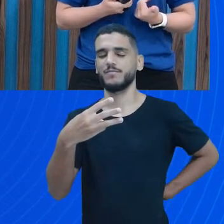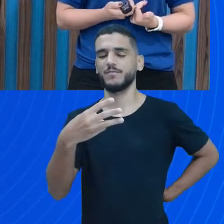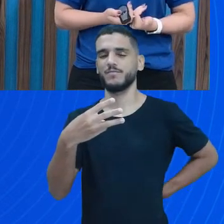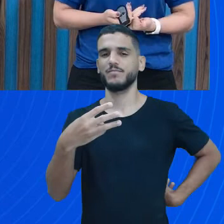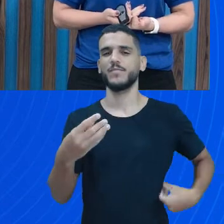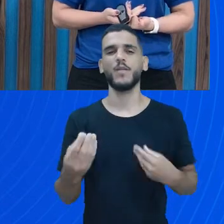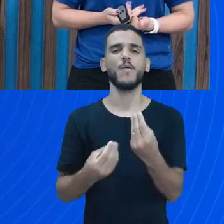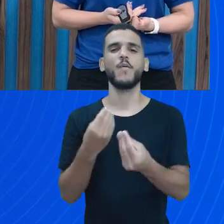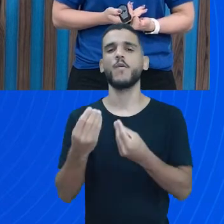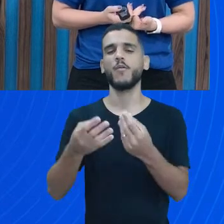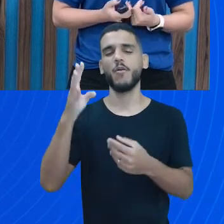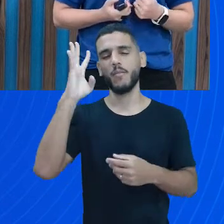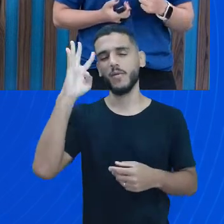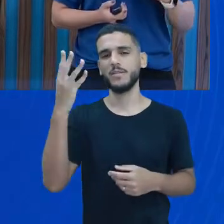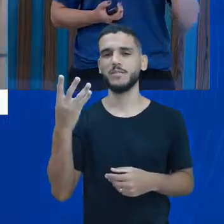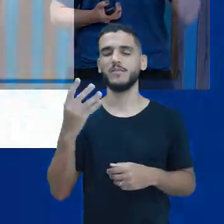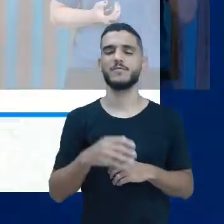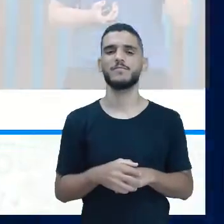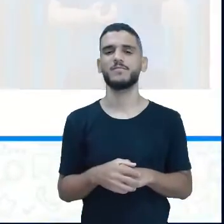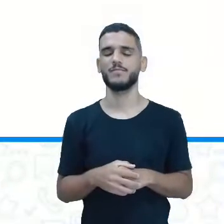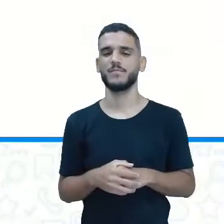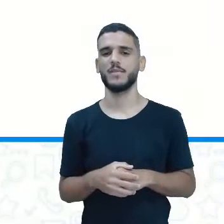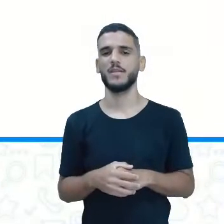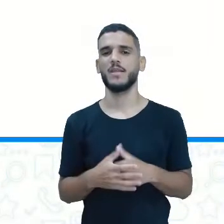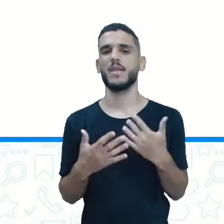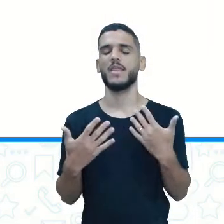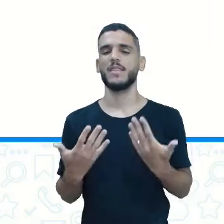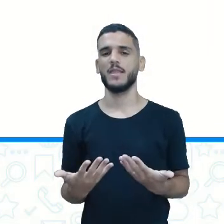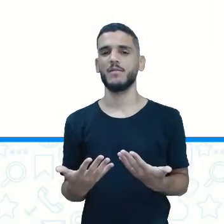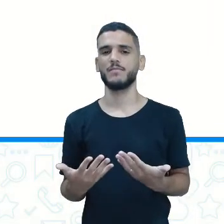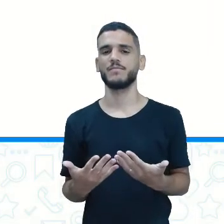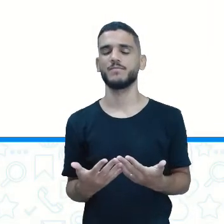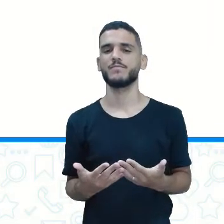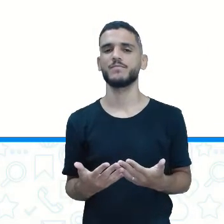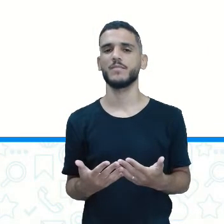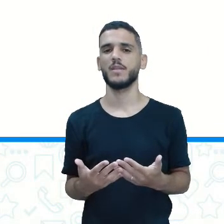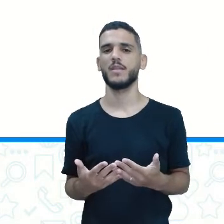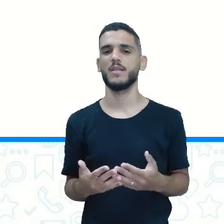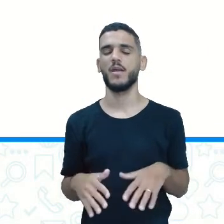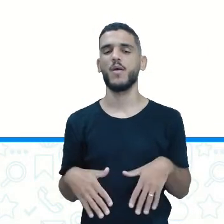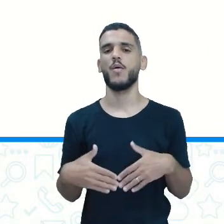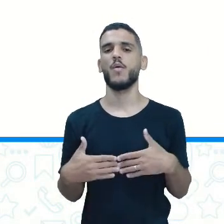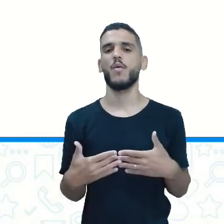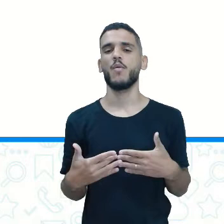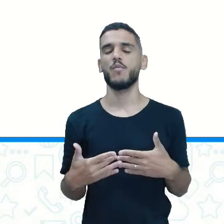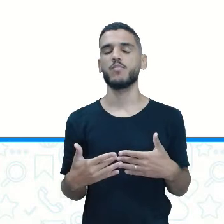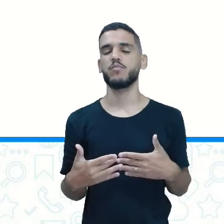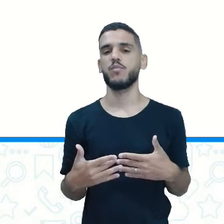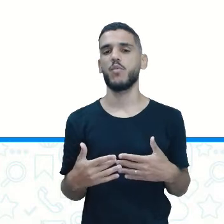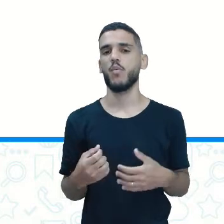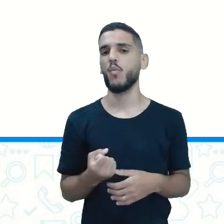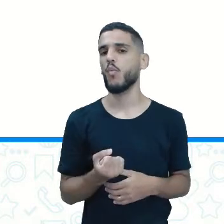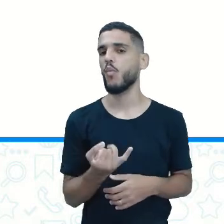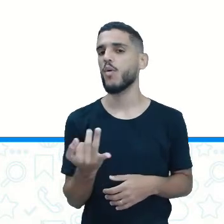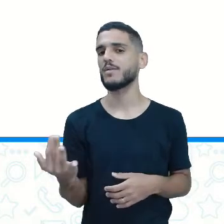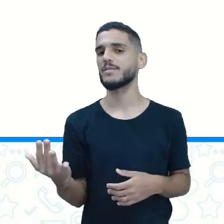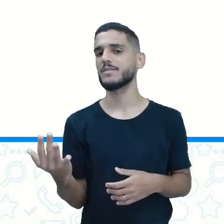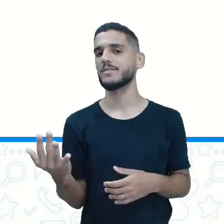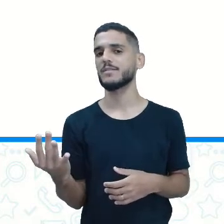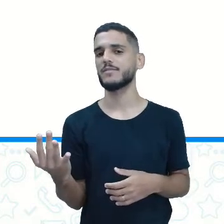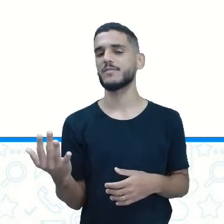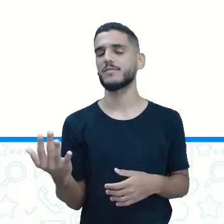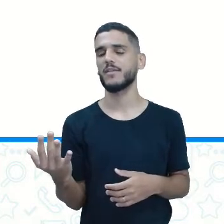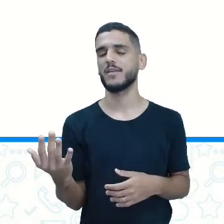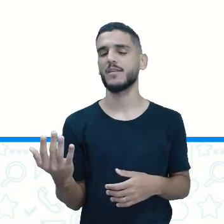vocês resolvem isso? Quantas vezes o 3 cabe dentro do 8?